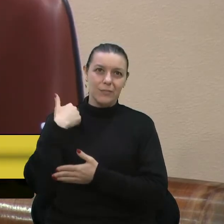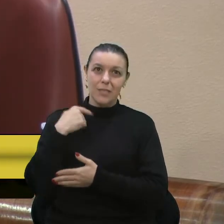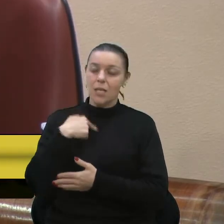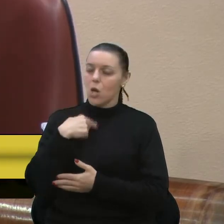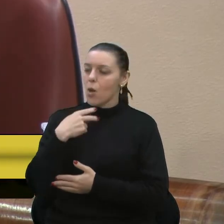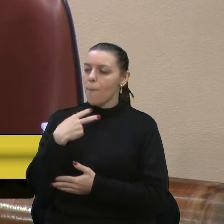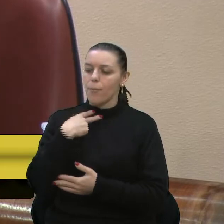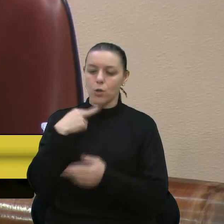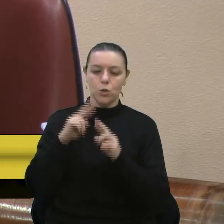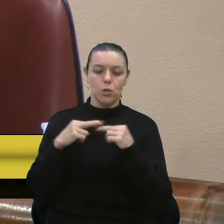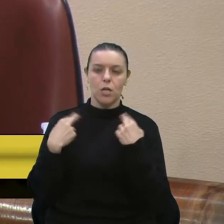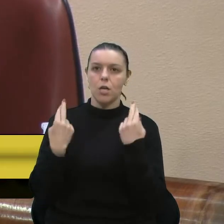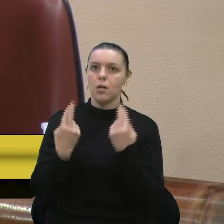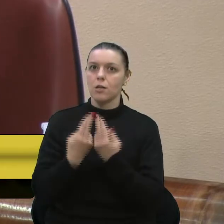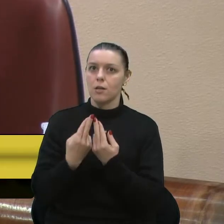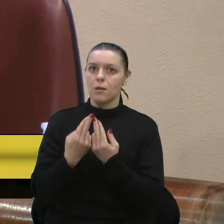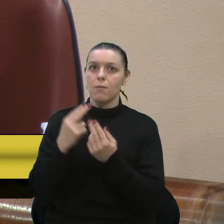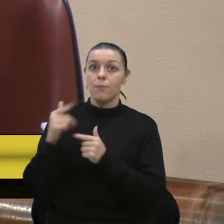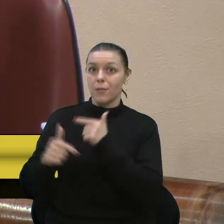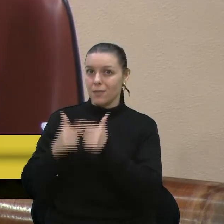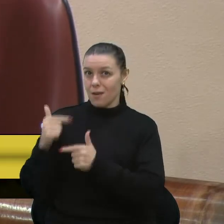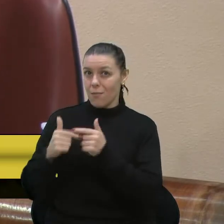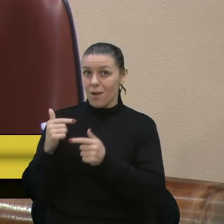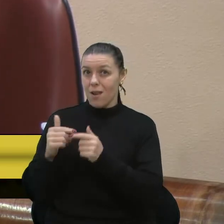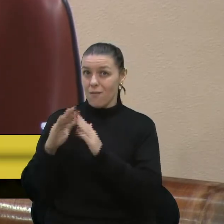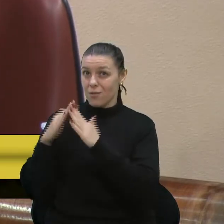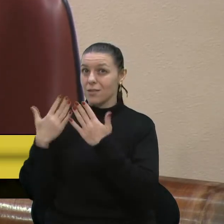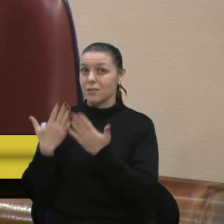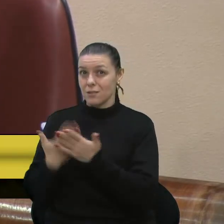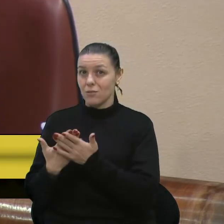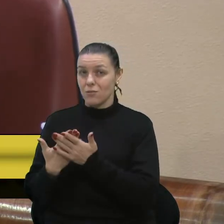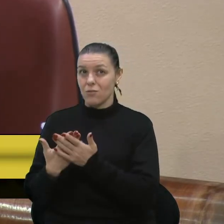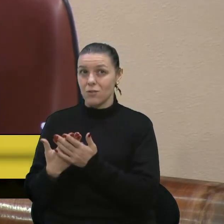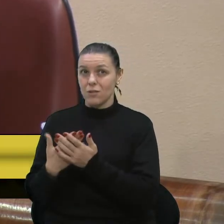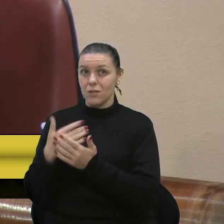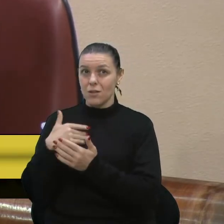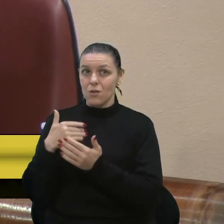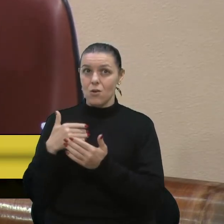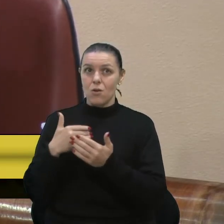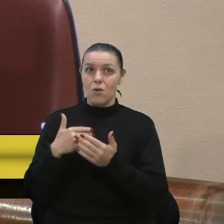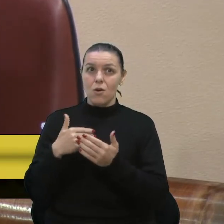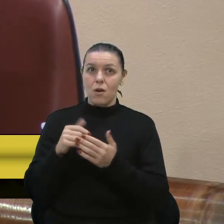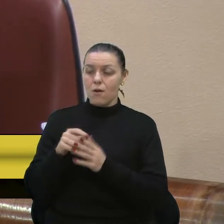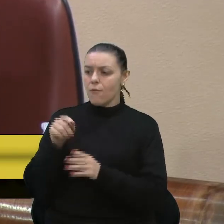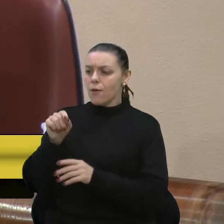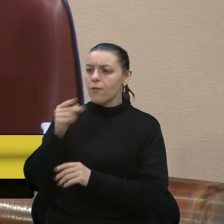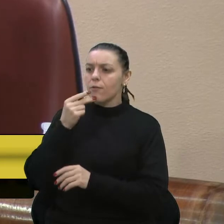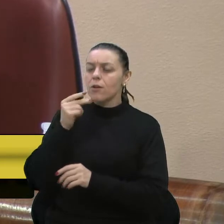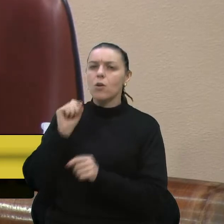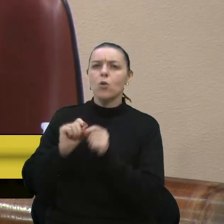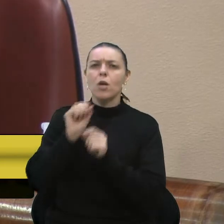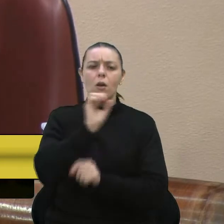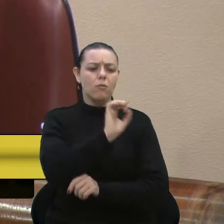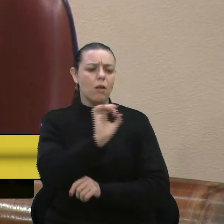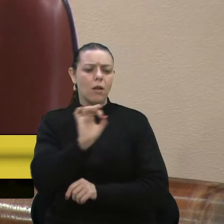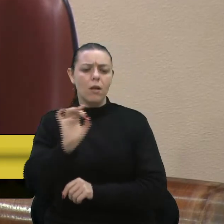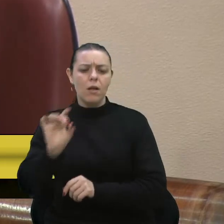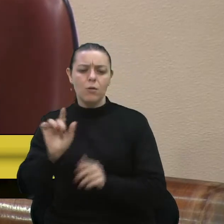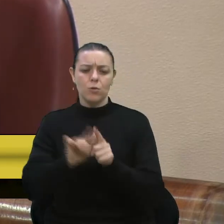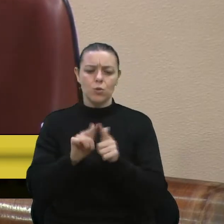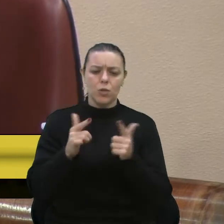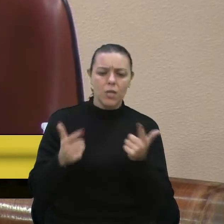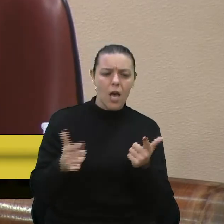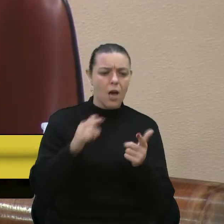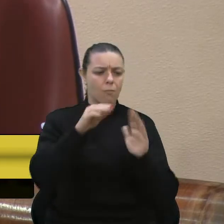reunião, porque eu estava na escola, e quando eu cheguei à noite na TV, me disseram: olha, o Cancian definiu quem vai fazer o quê. Nós vamos ter um jornal que vai ser assim,